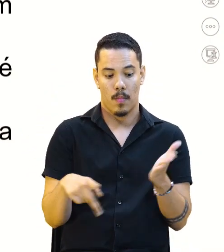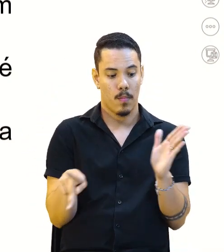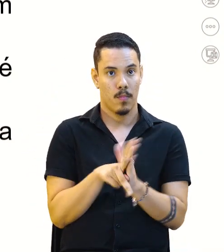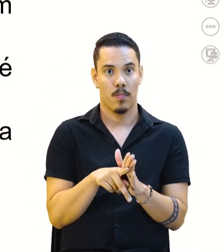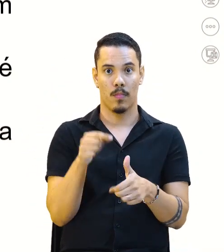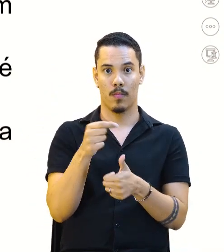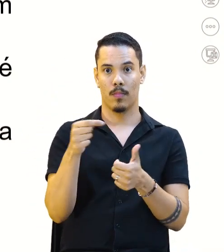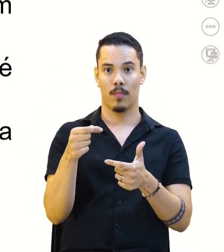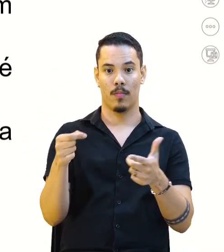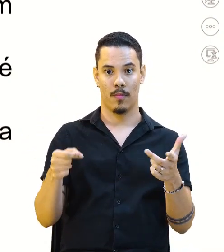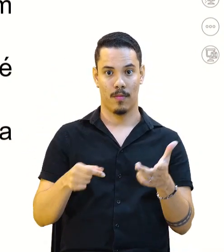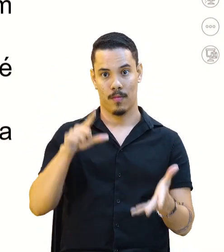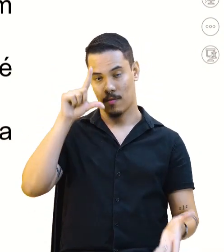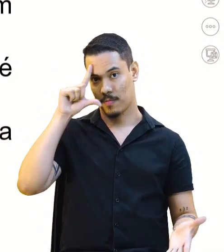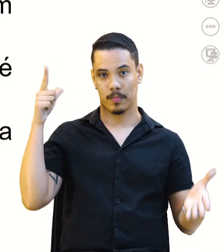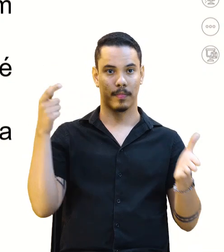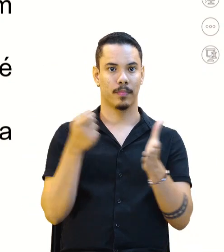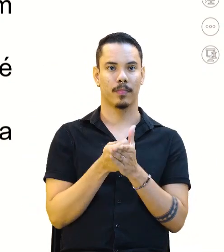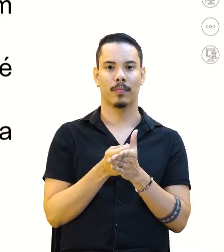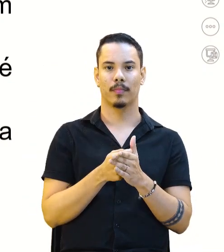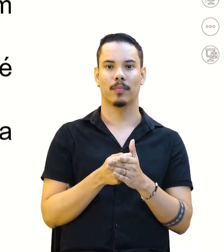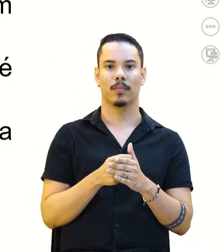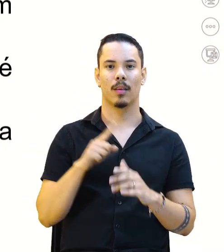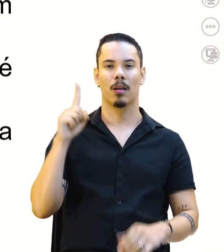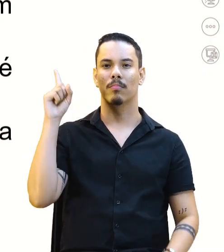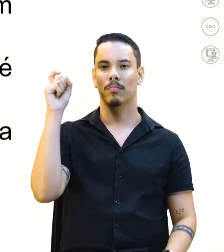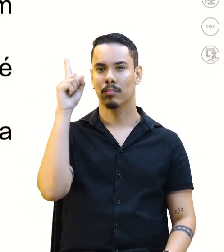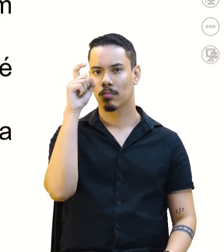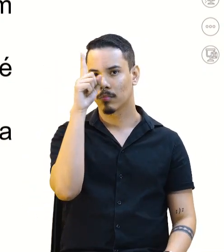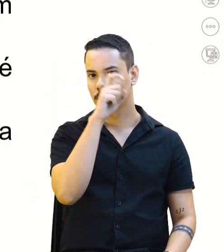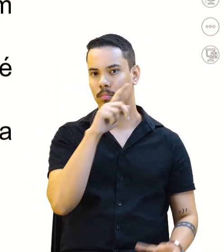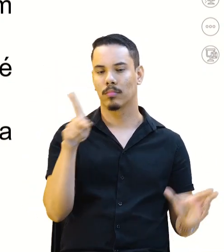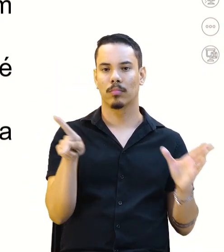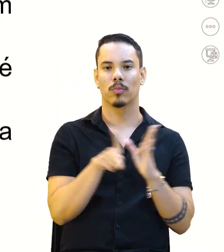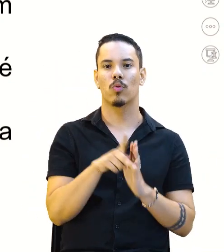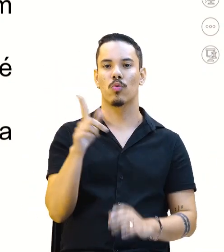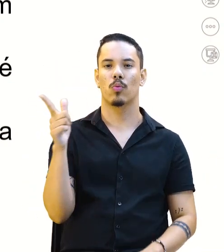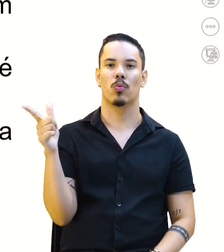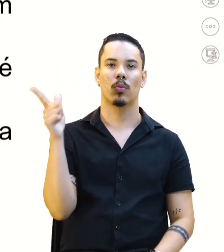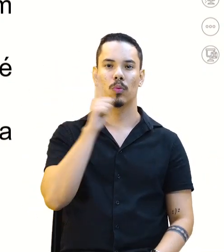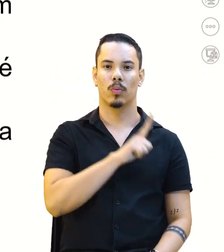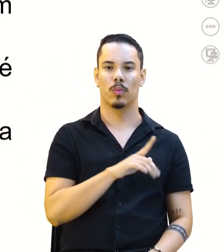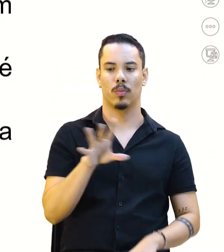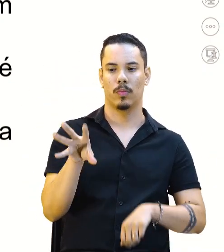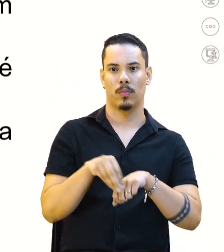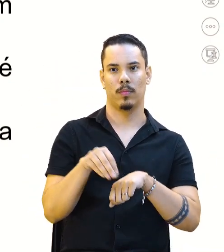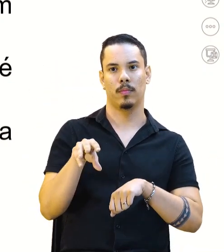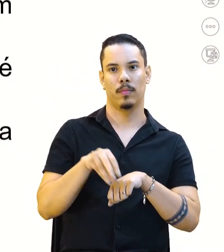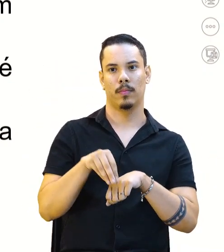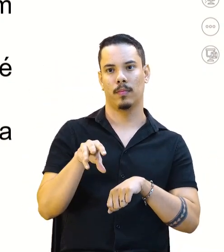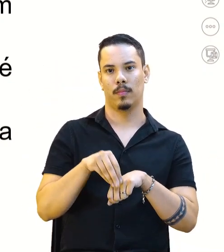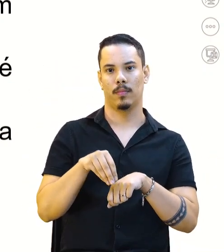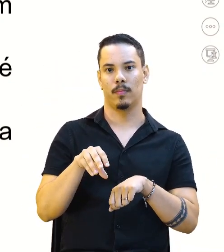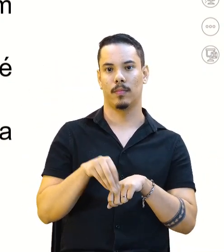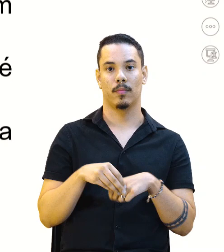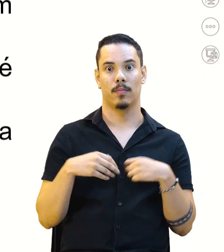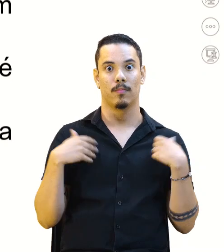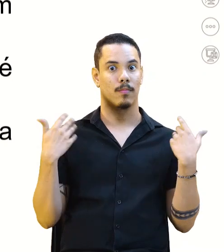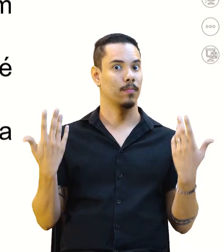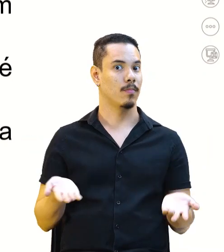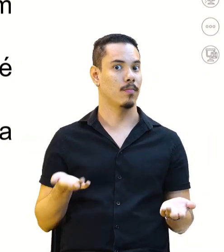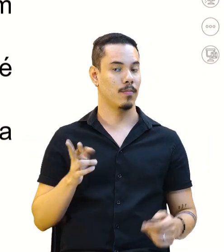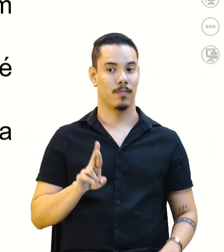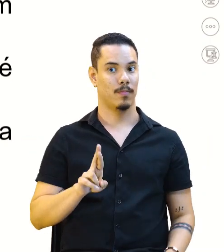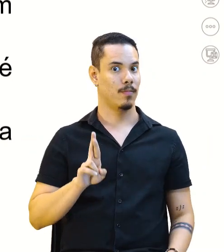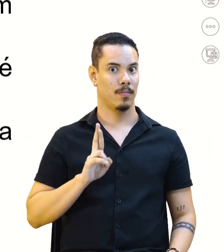critérios para determinar a dificuldade para se obter conhecimento. E aí, qual é a resposta? E aí?